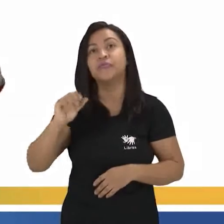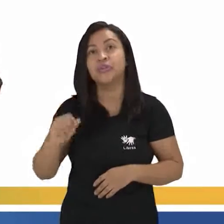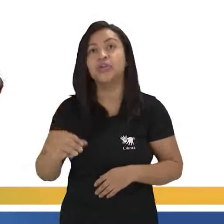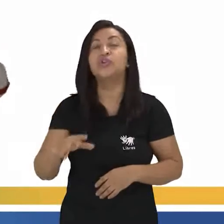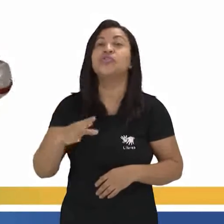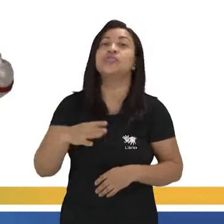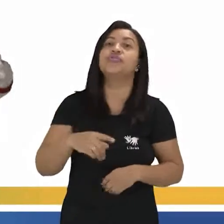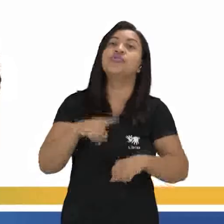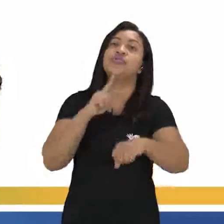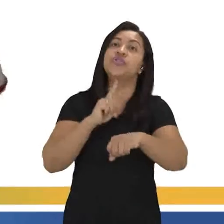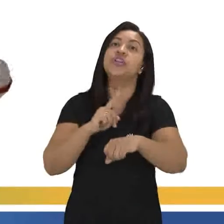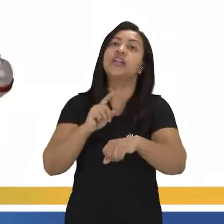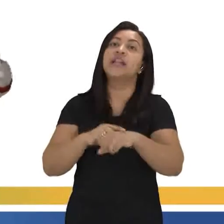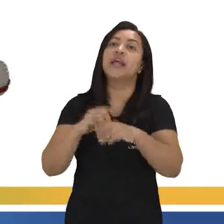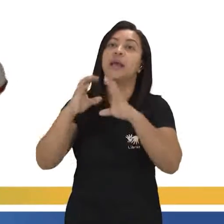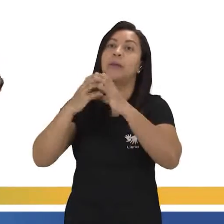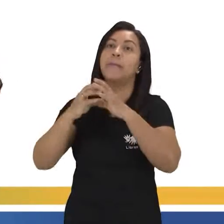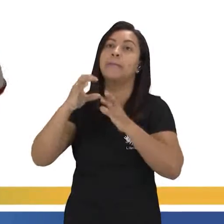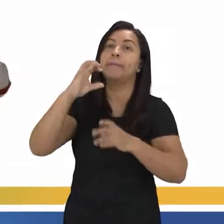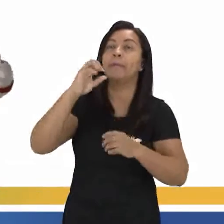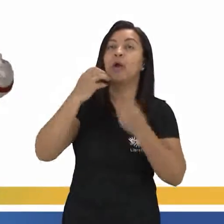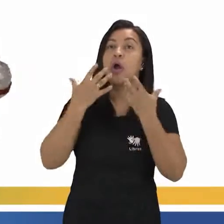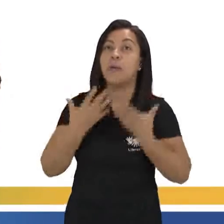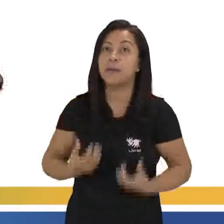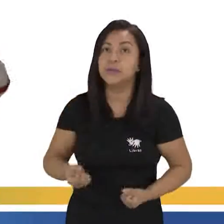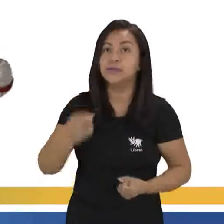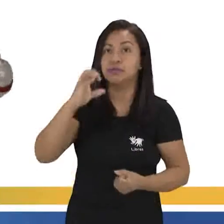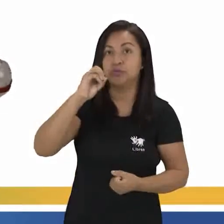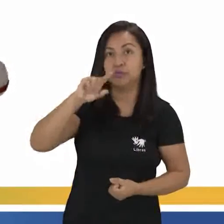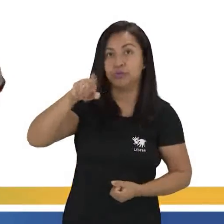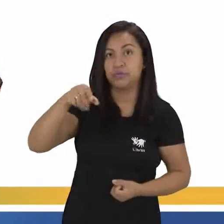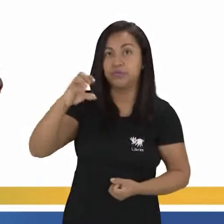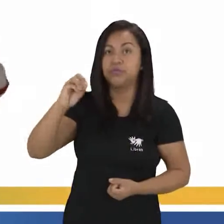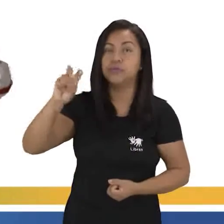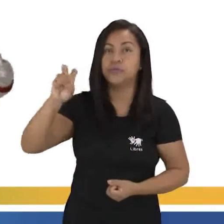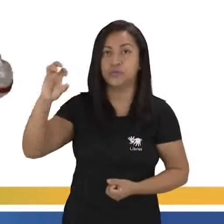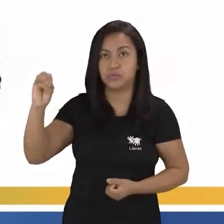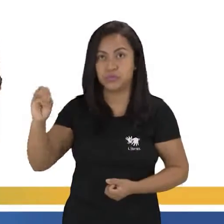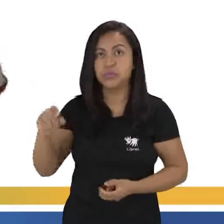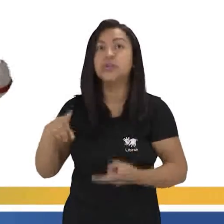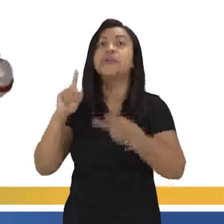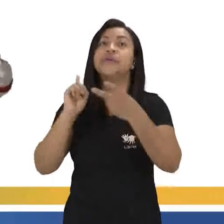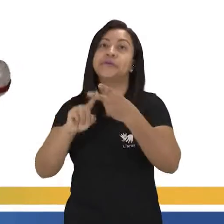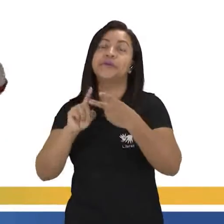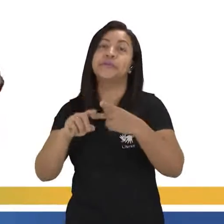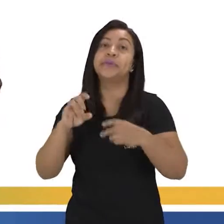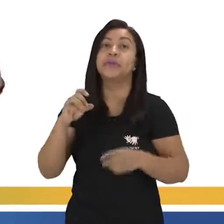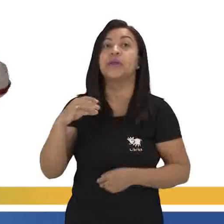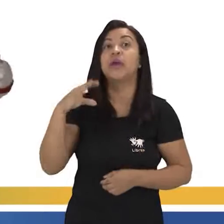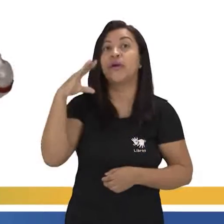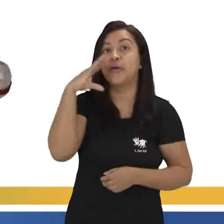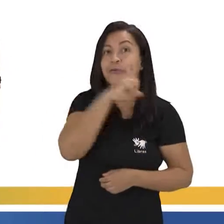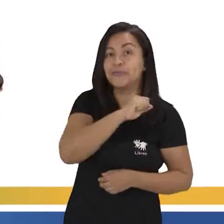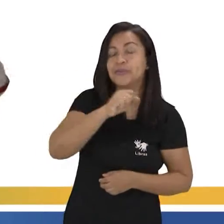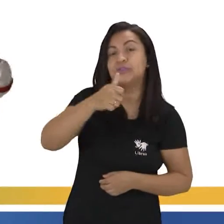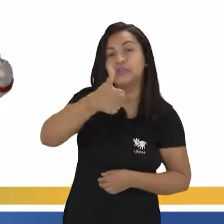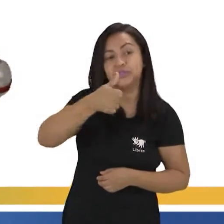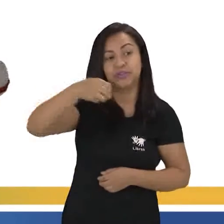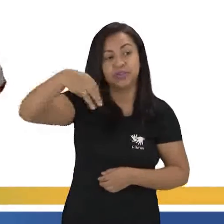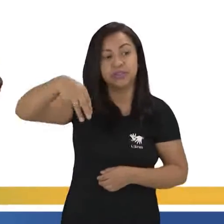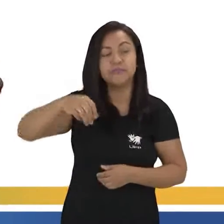tenho o tempo de 0,1 segundos. É sempre bom anotar do ladinho do problema todos os dados que o problema está